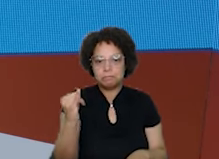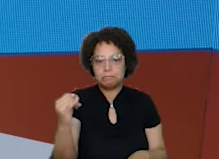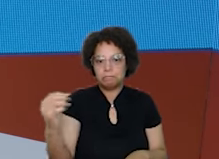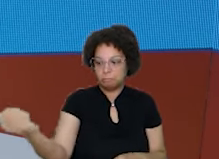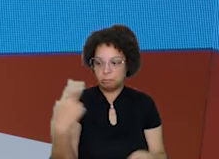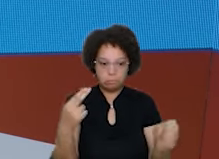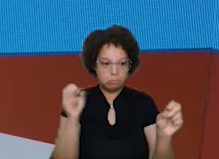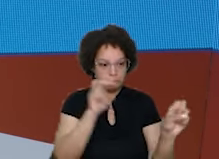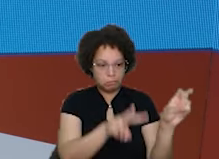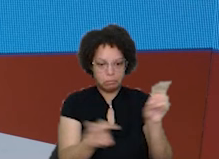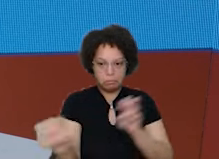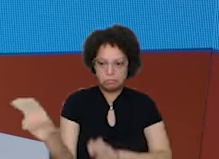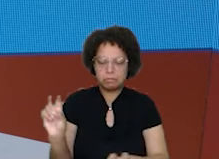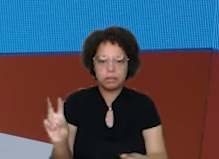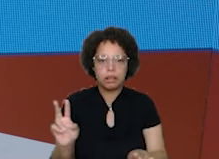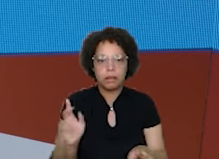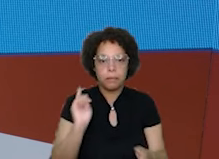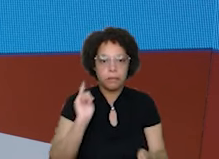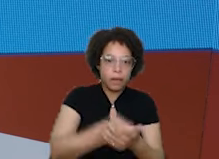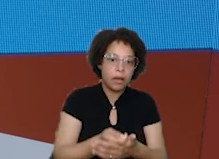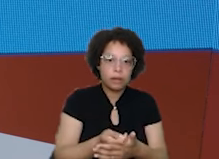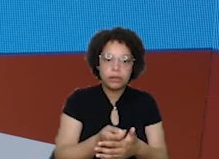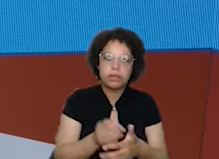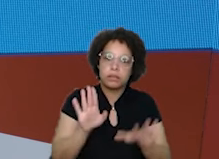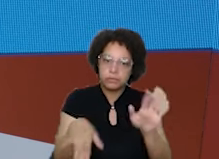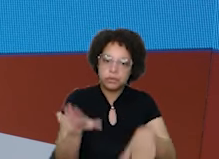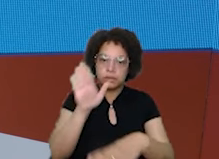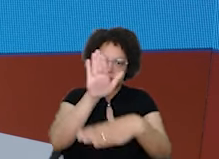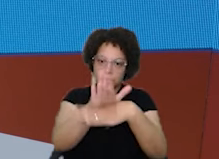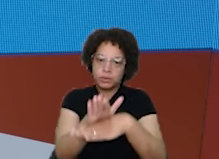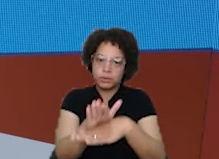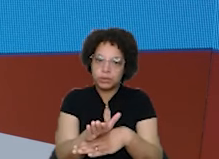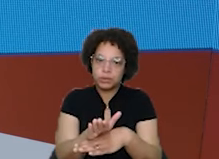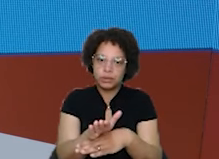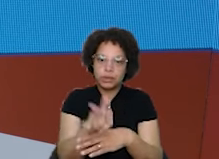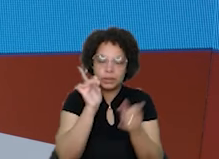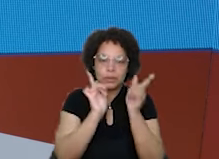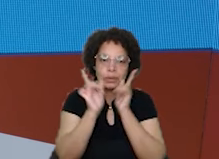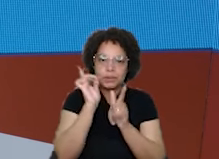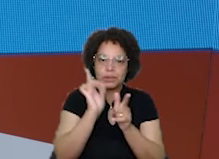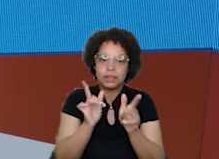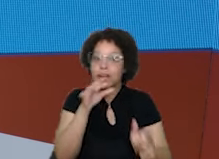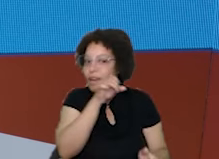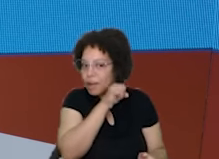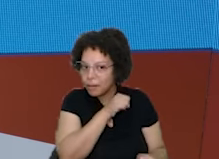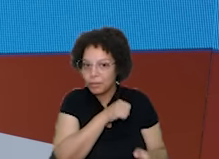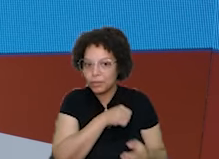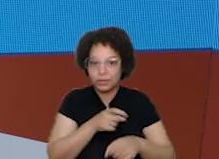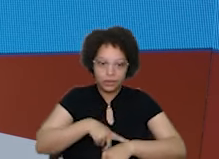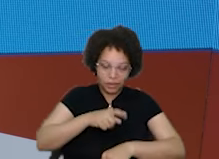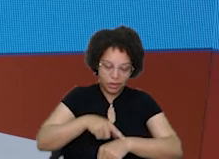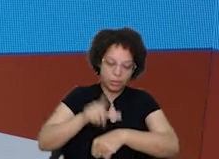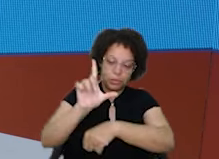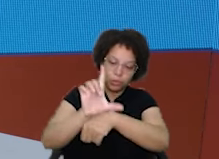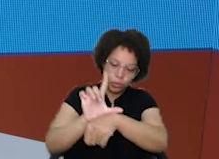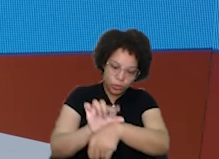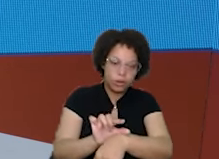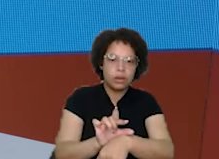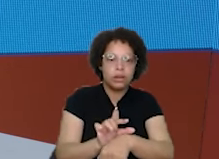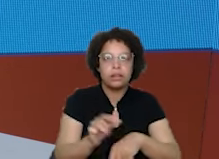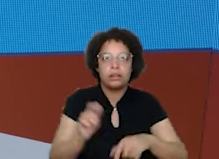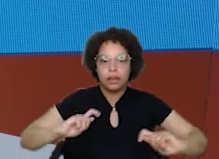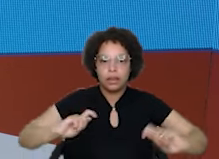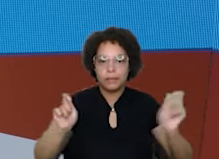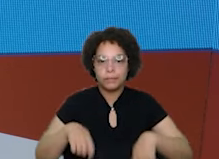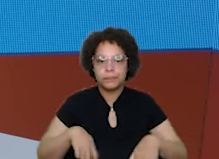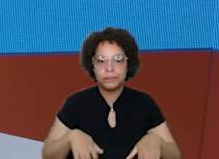só para o pago não às vezes o pago é onde vai ajudar você a ganhar tração você aument fácil relevância vai ganhar tempo